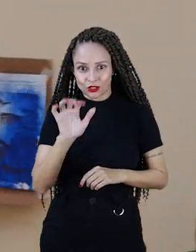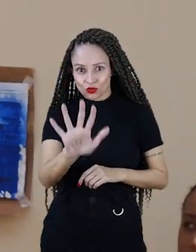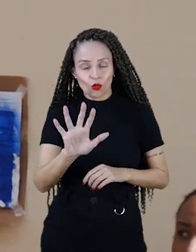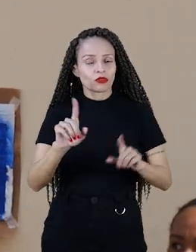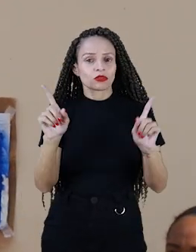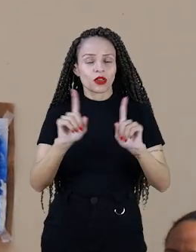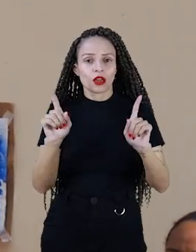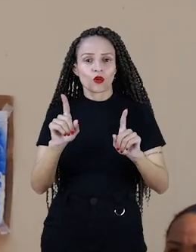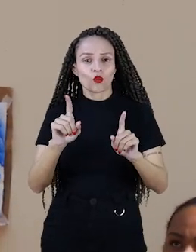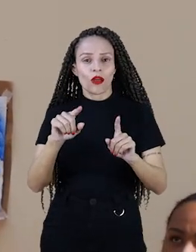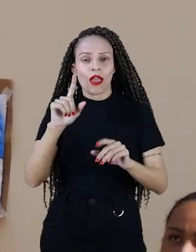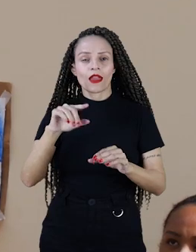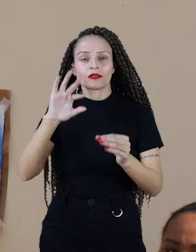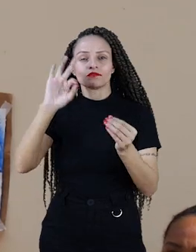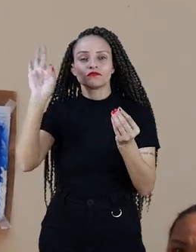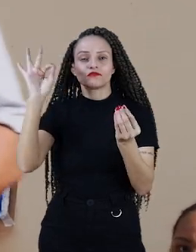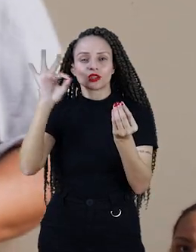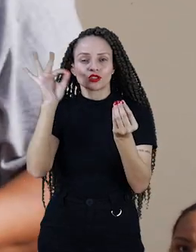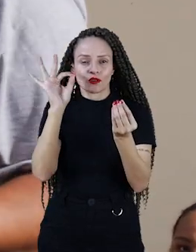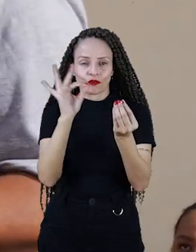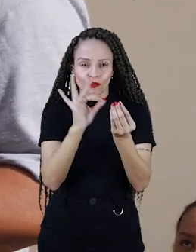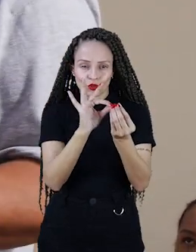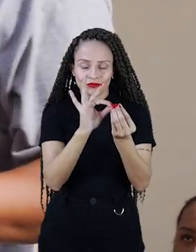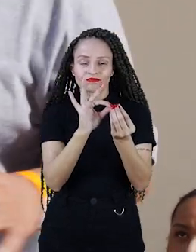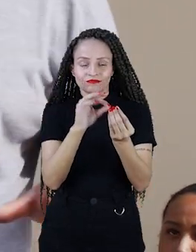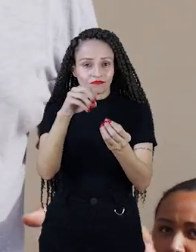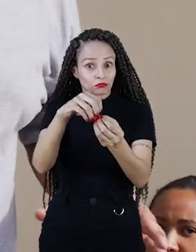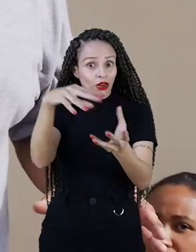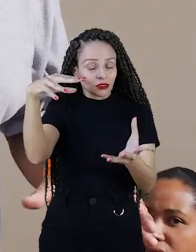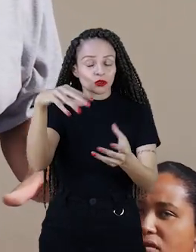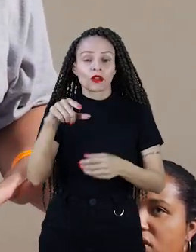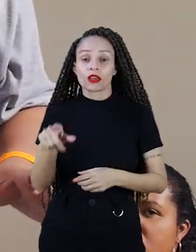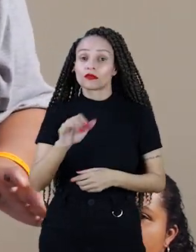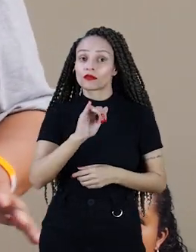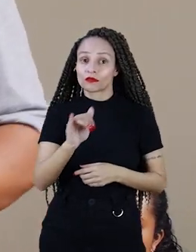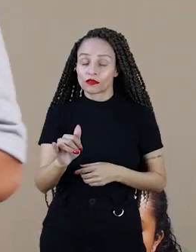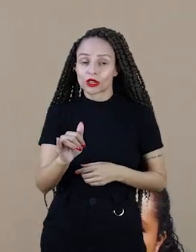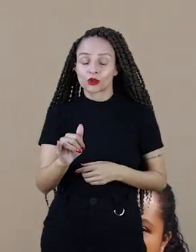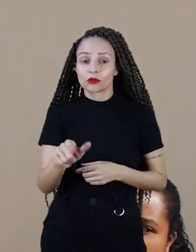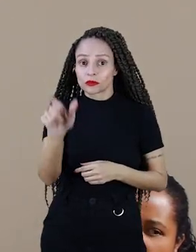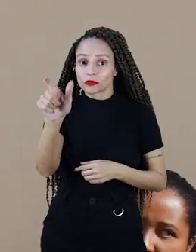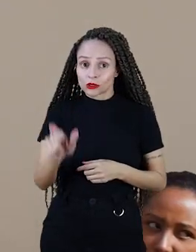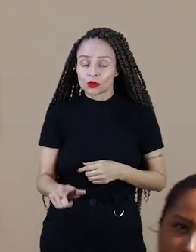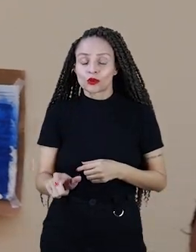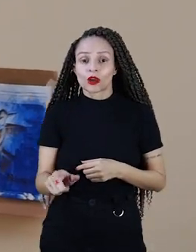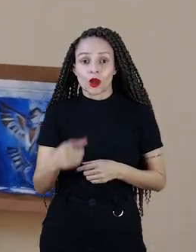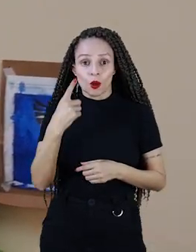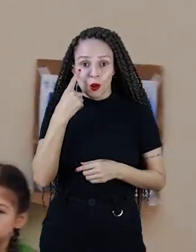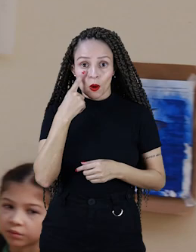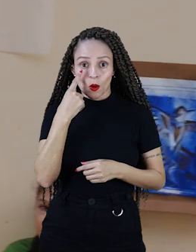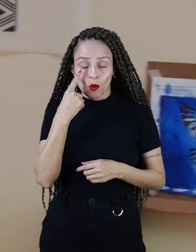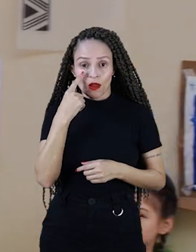Não. Ele veio como um beija-flor. E aí ele falou para essa pessoa,